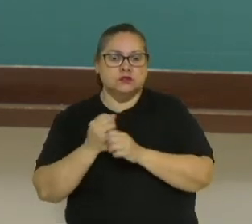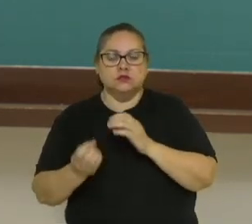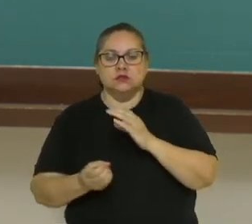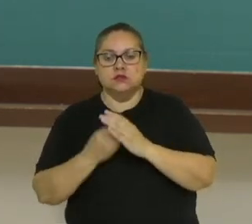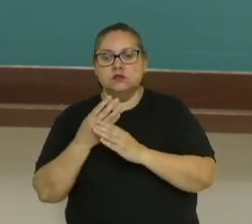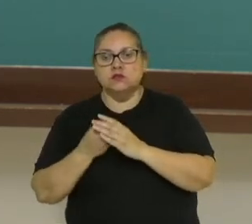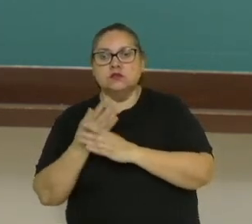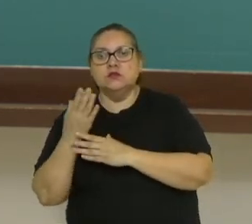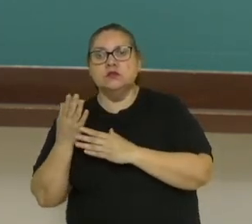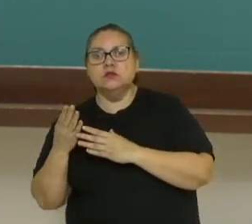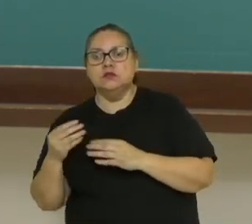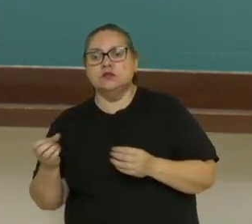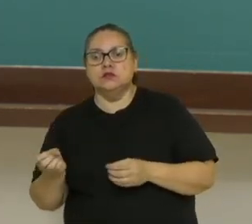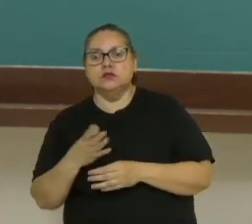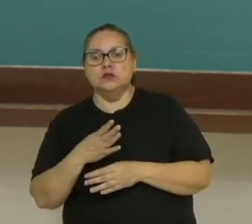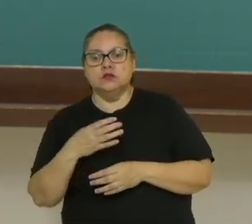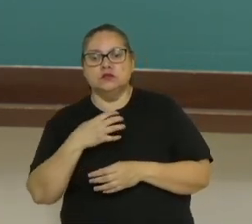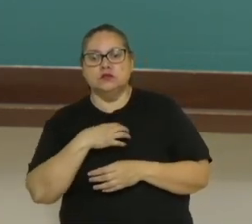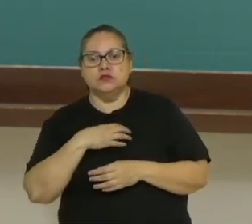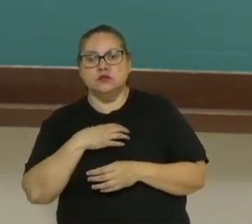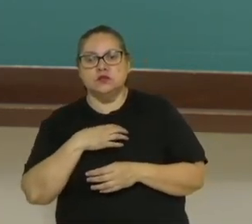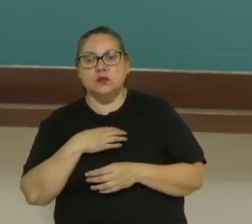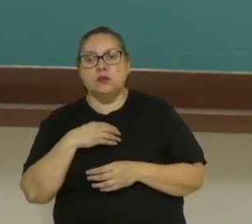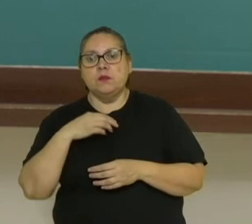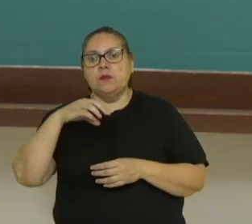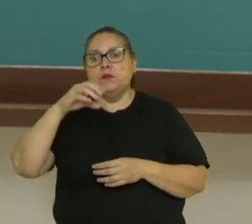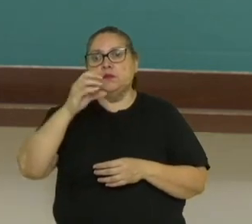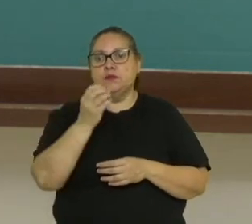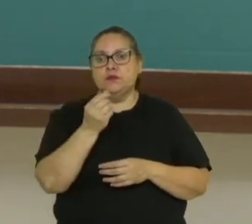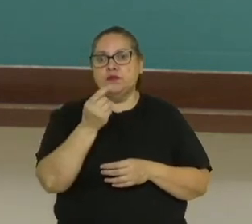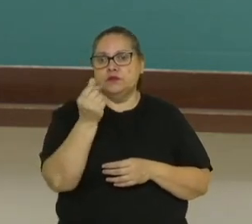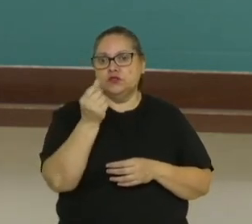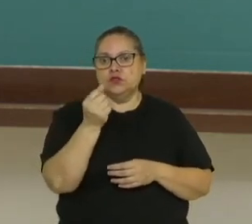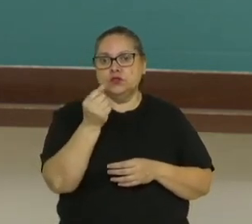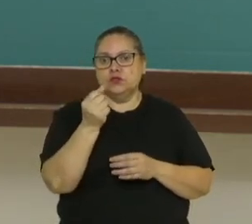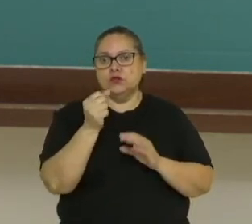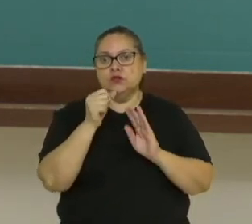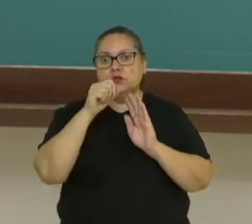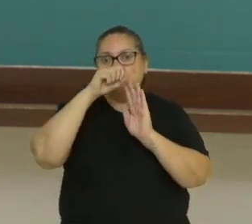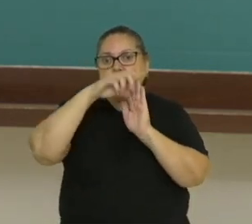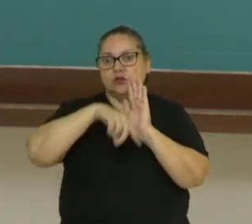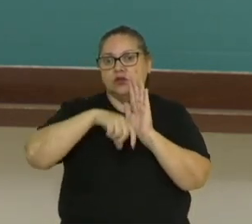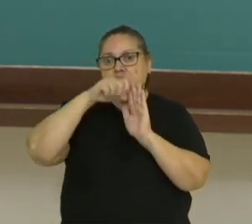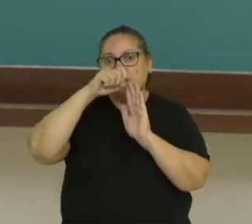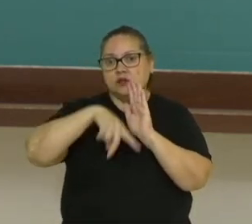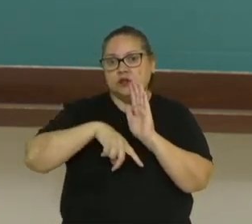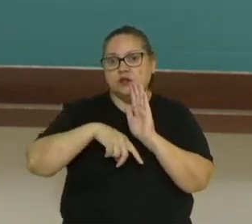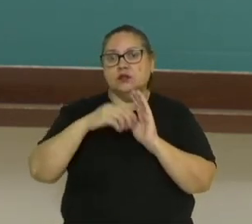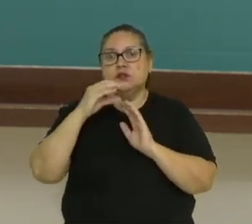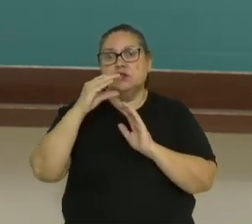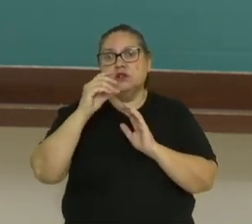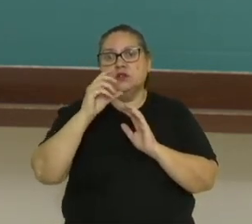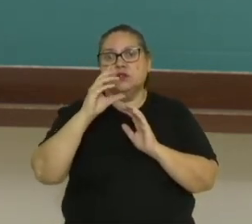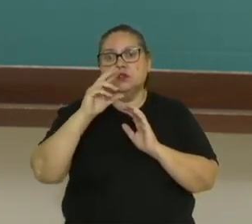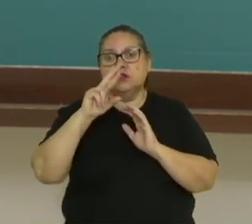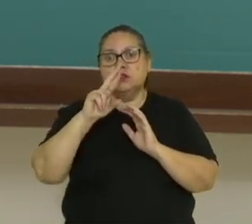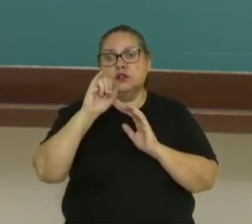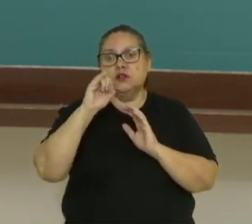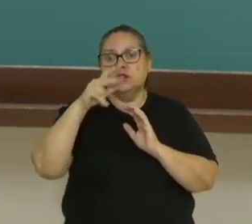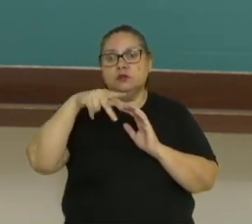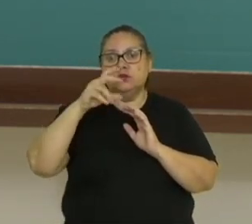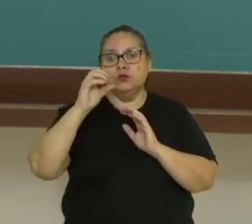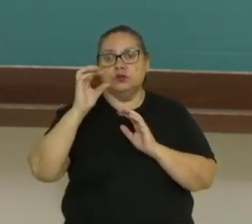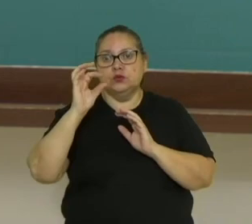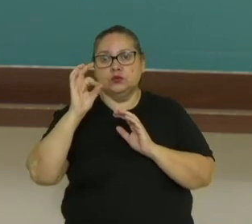surgem inclusive novas formas de moeda, como é o caso das criptomoedas, aquelas moedas